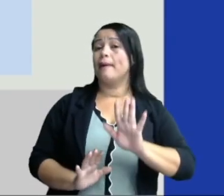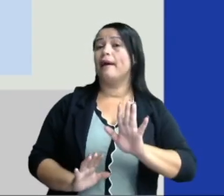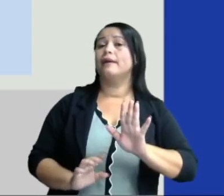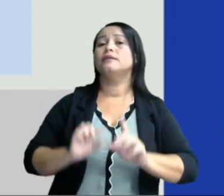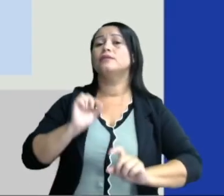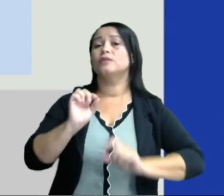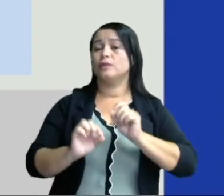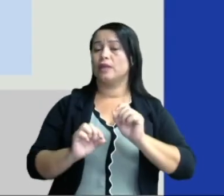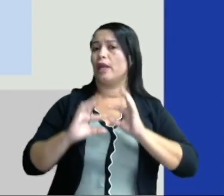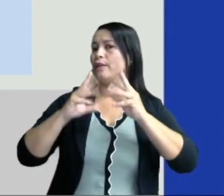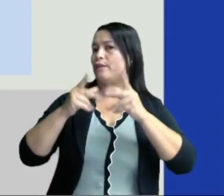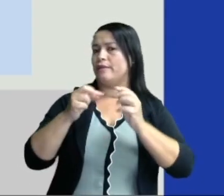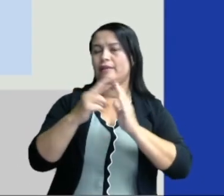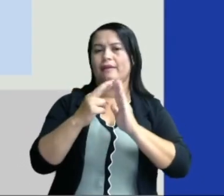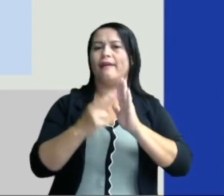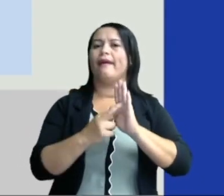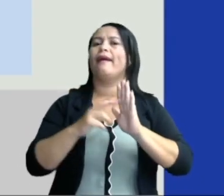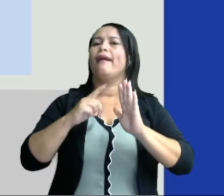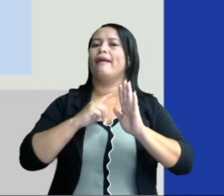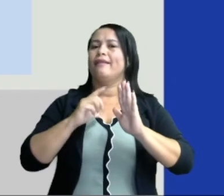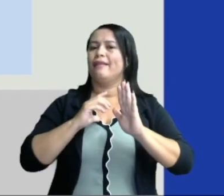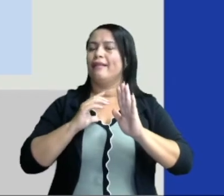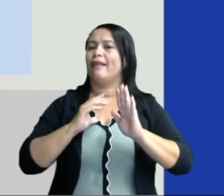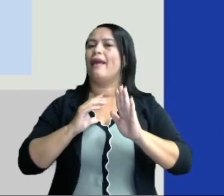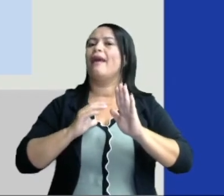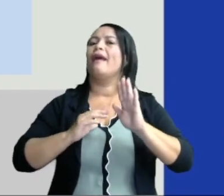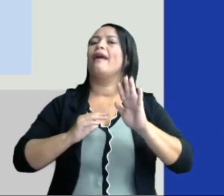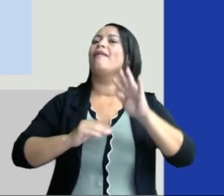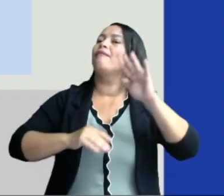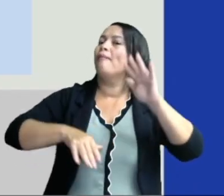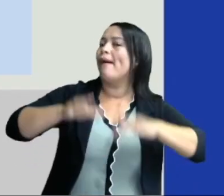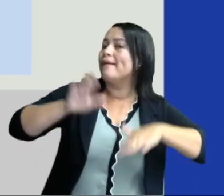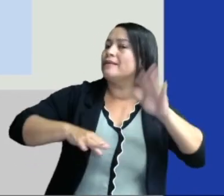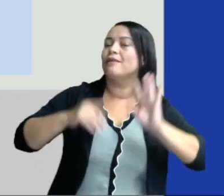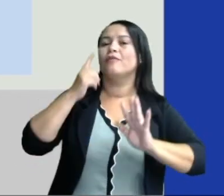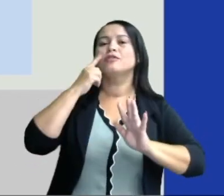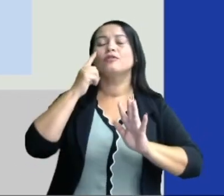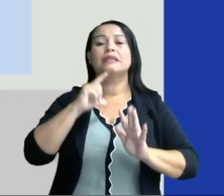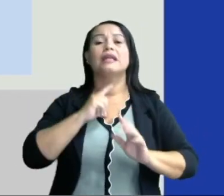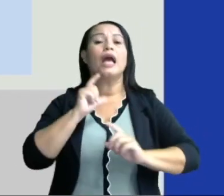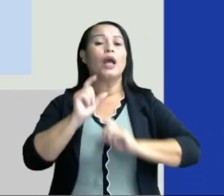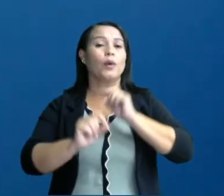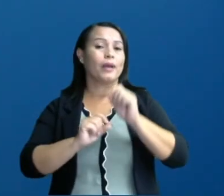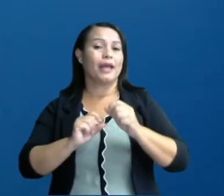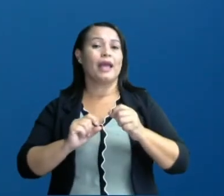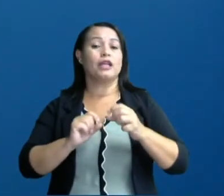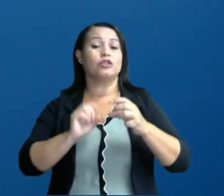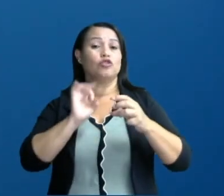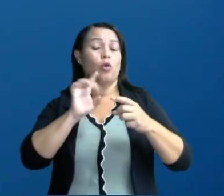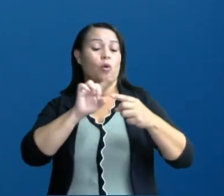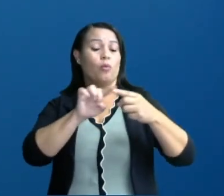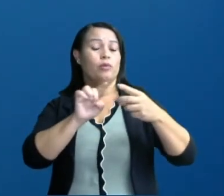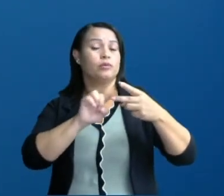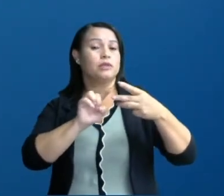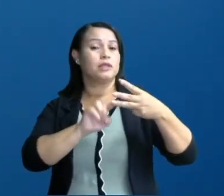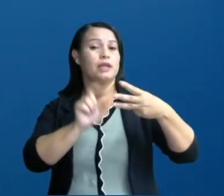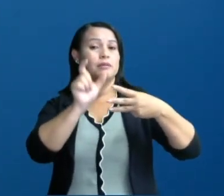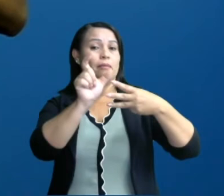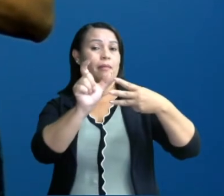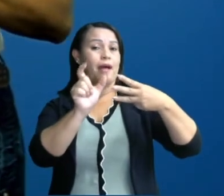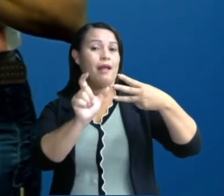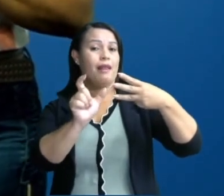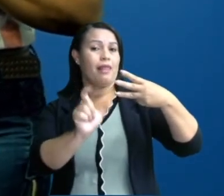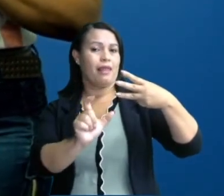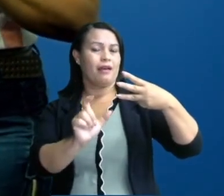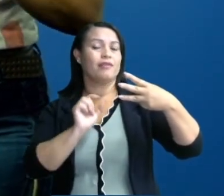Mas toda regra tem uma exceção. E existe apenas 3 palavras, tá certo?